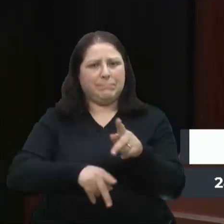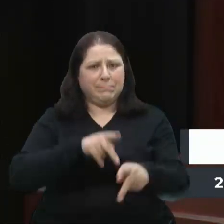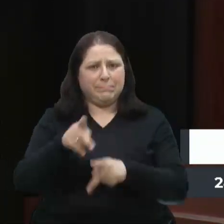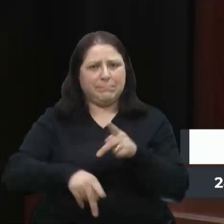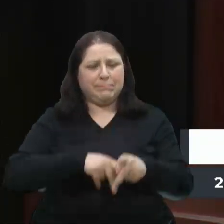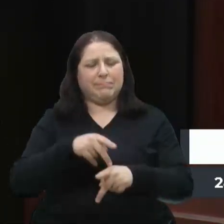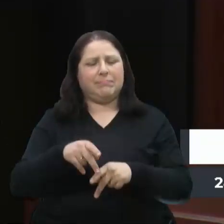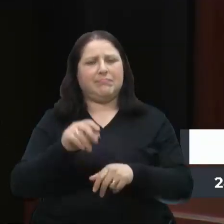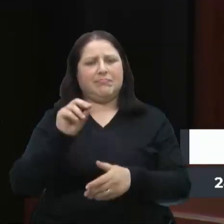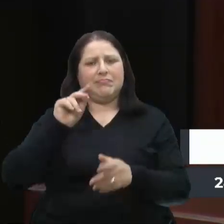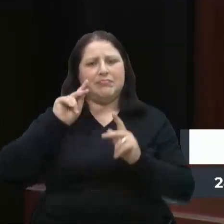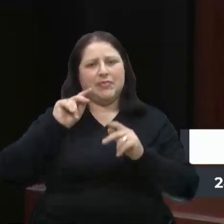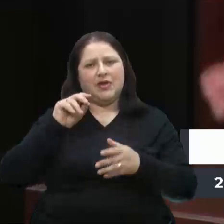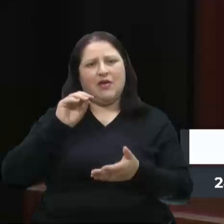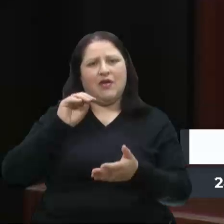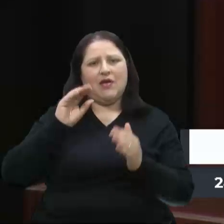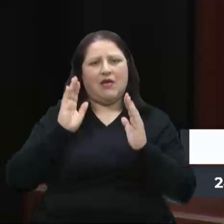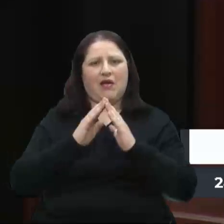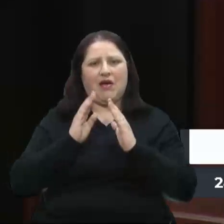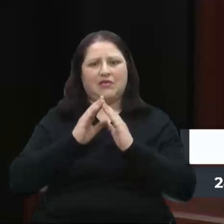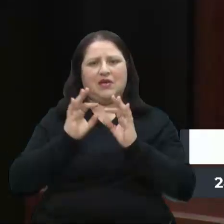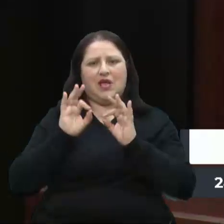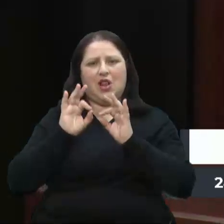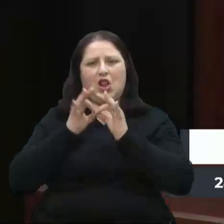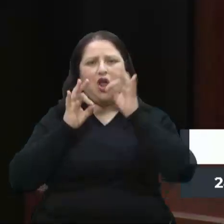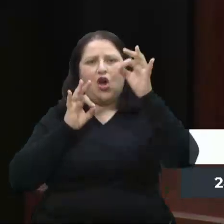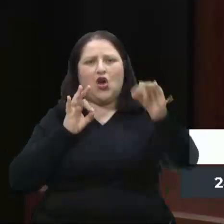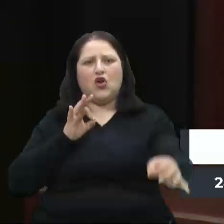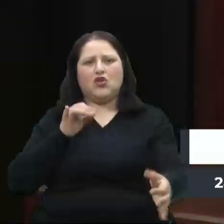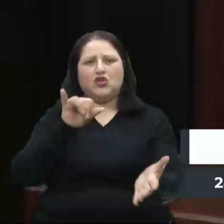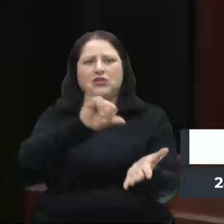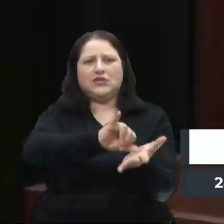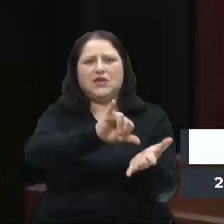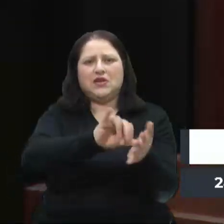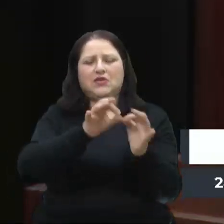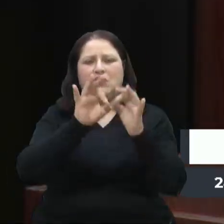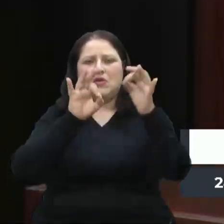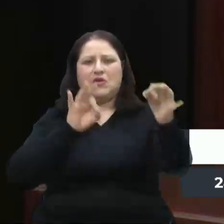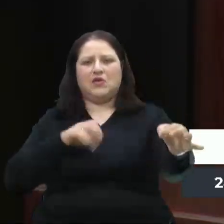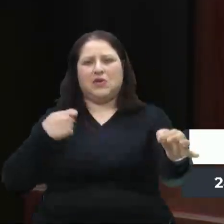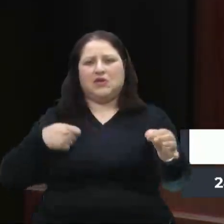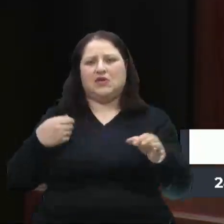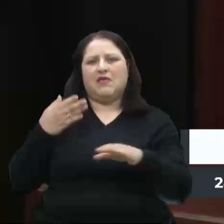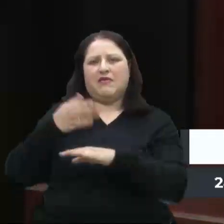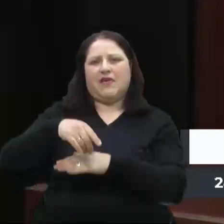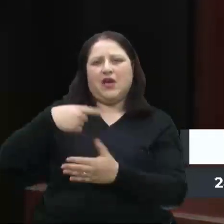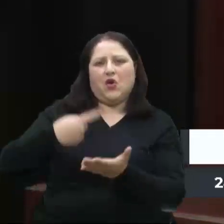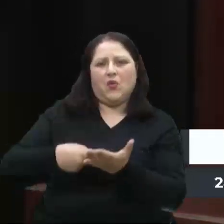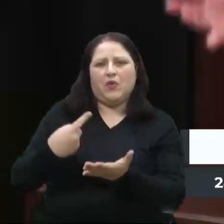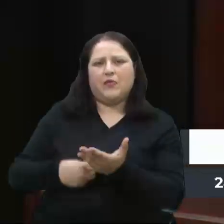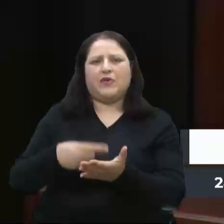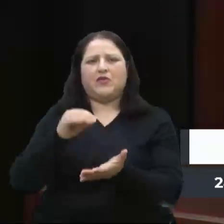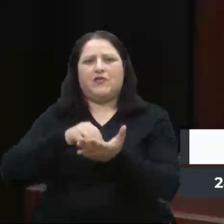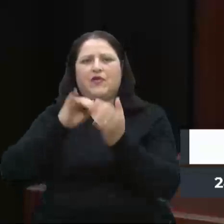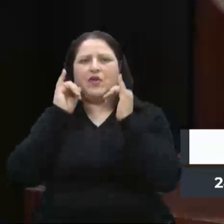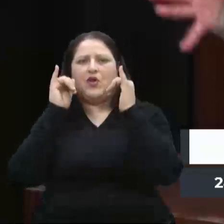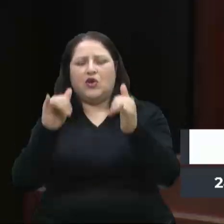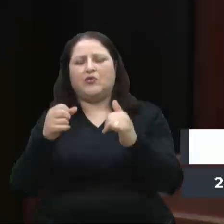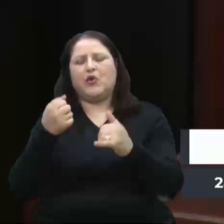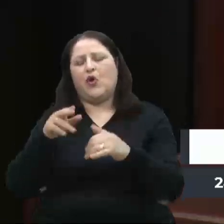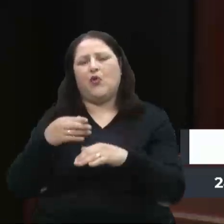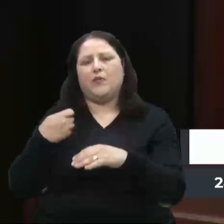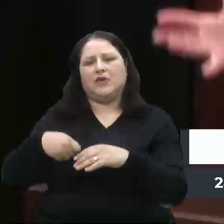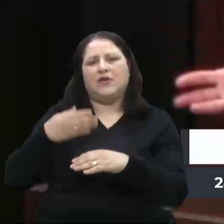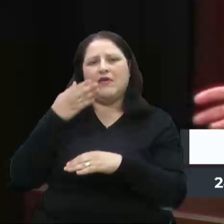falta ônibus de um local tão distante para chegar no centro, para conseguir ter os seus compromissos, para conseguir, sei lá, procurar